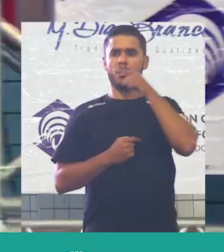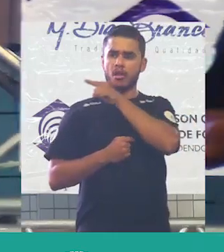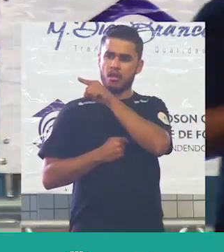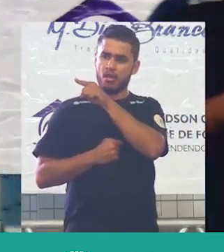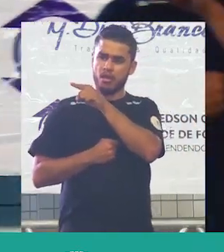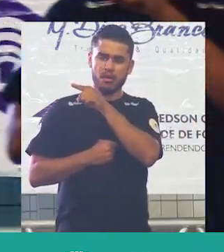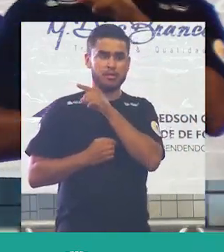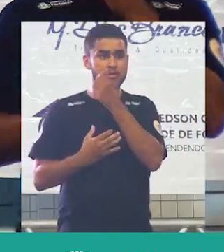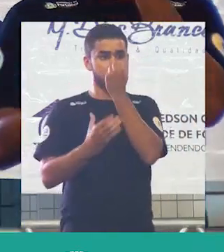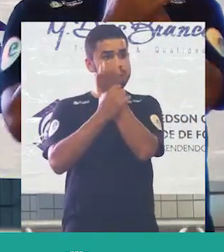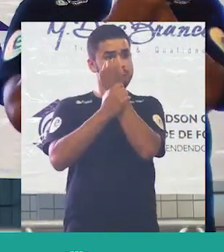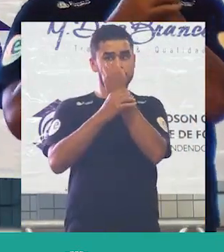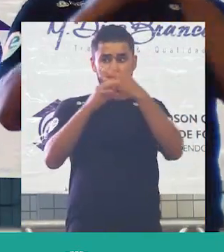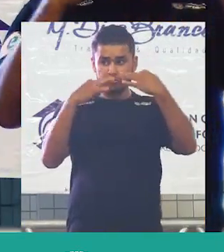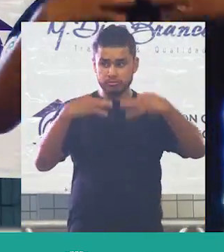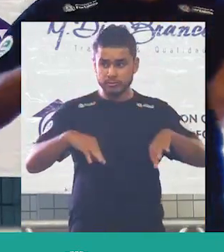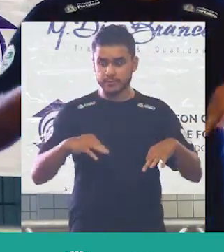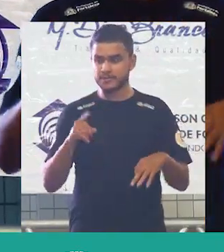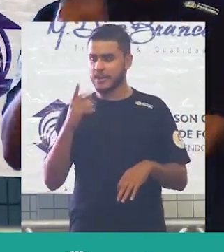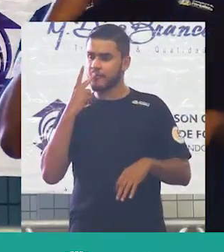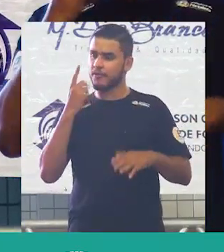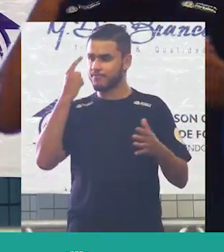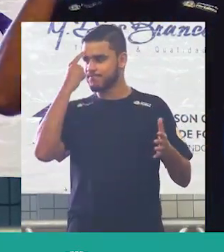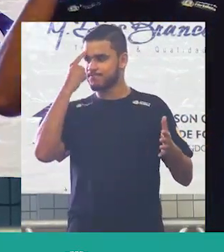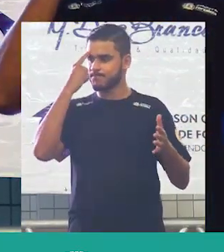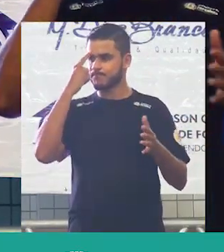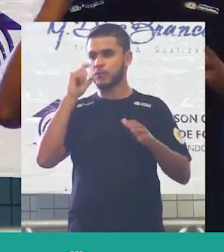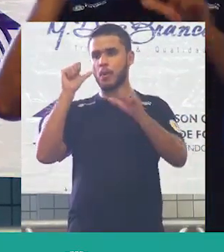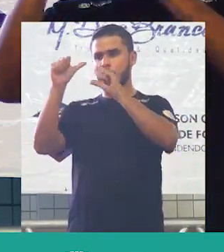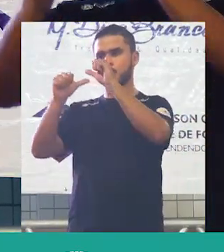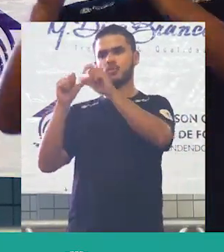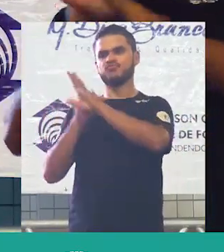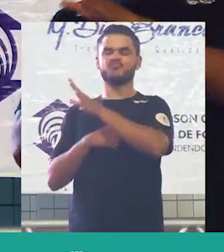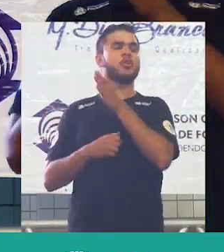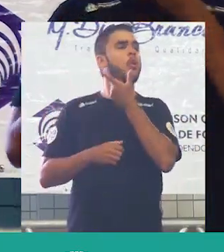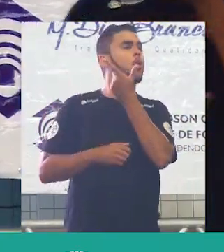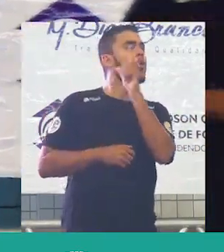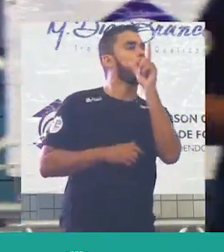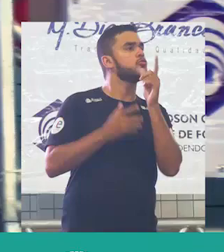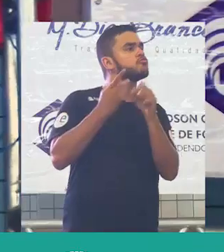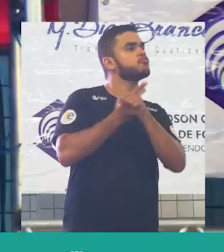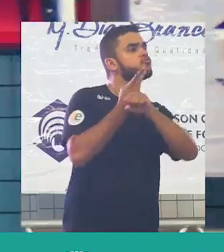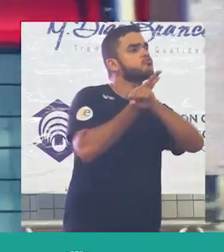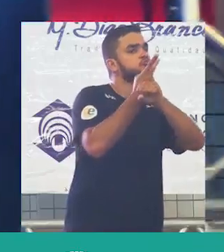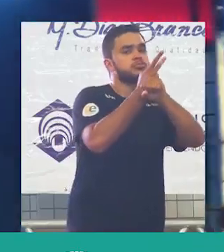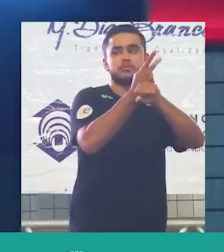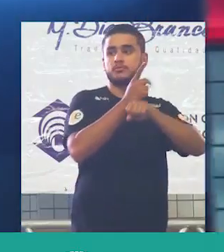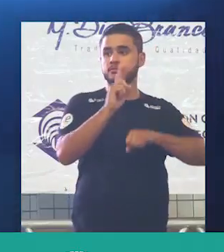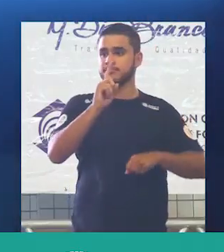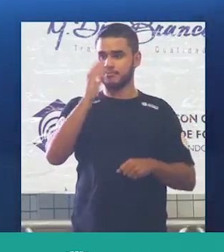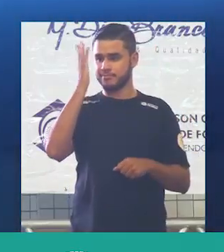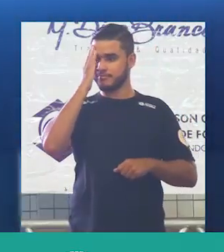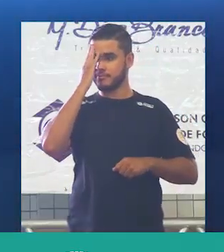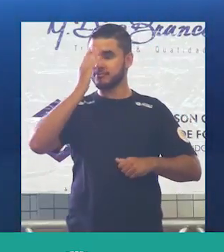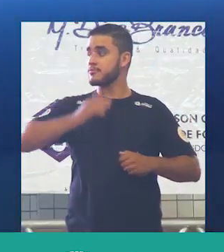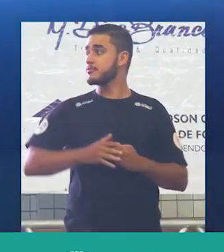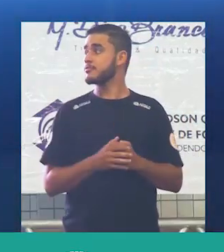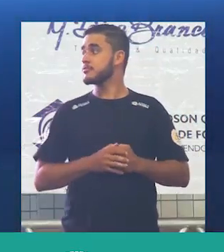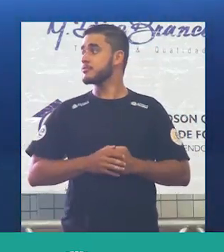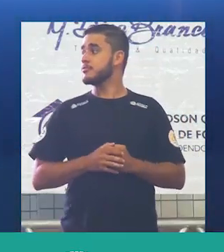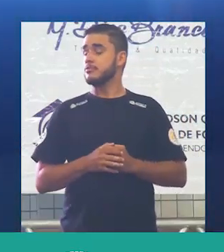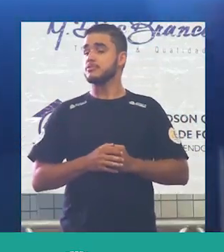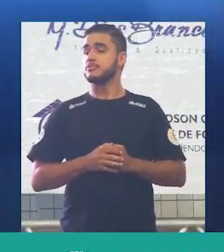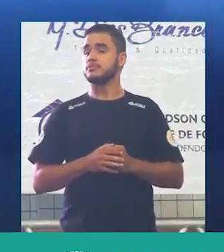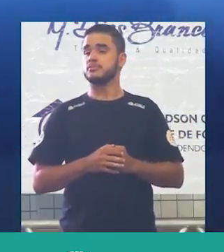certo, garantido, por uma louca aventura? Lógico que não. Meu amigo aqui na frente, sabe se eu me lembro